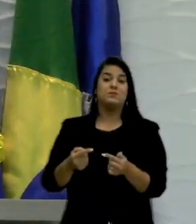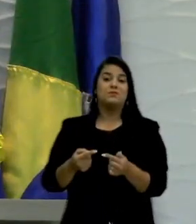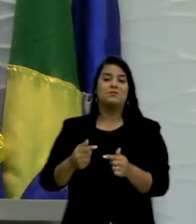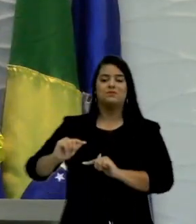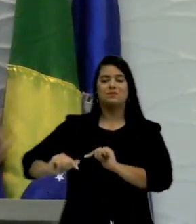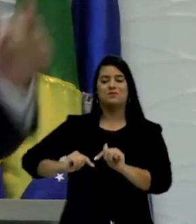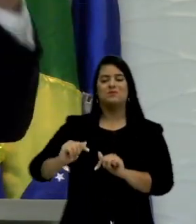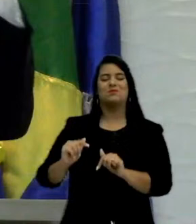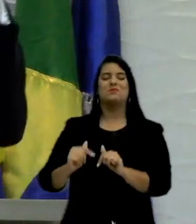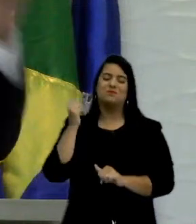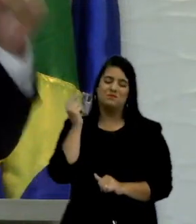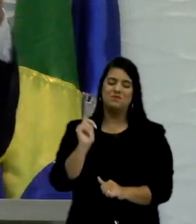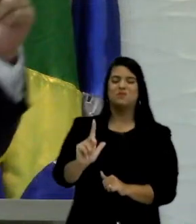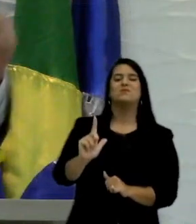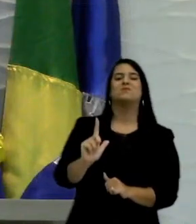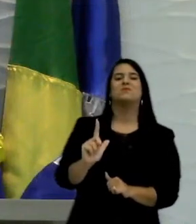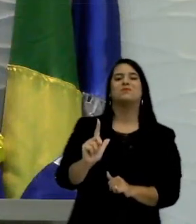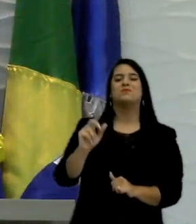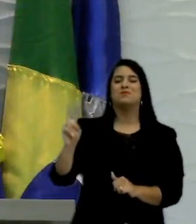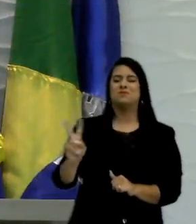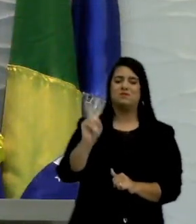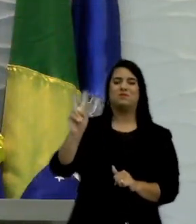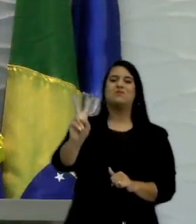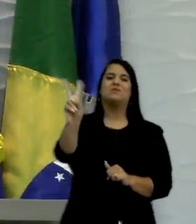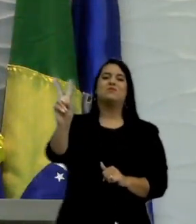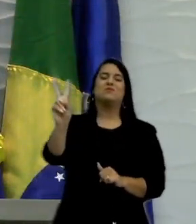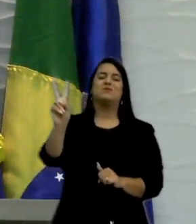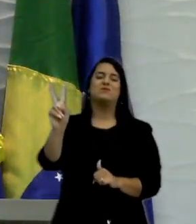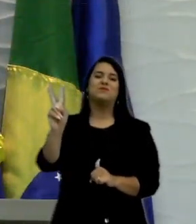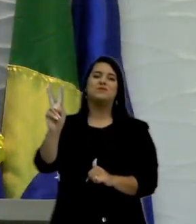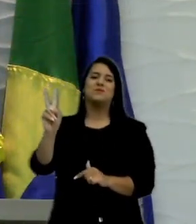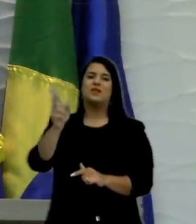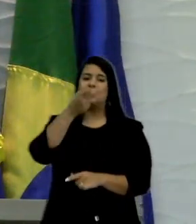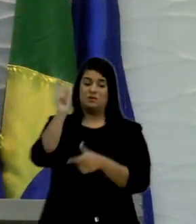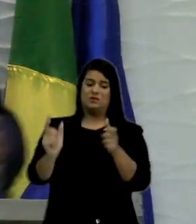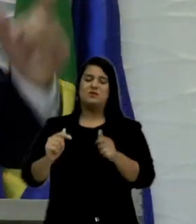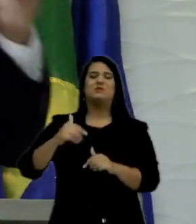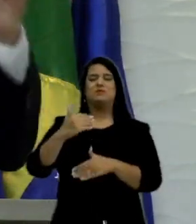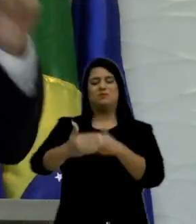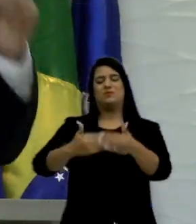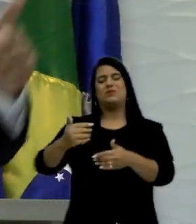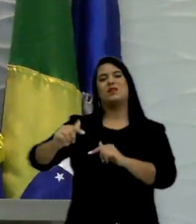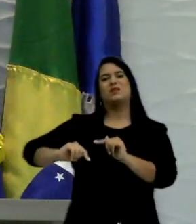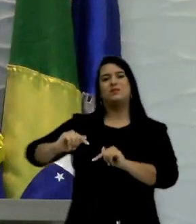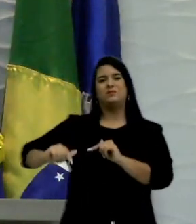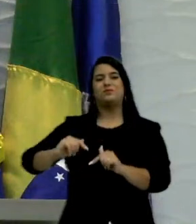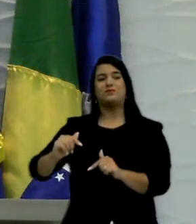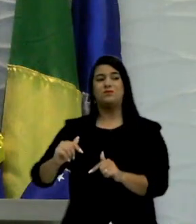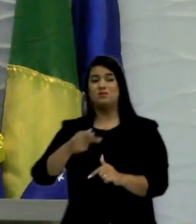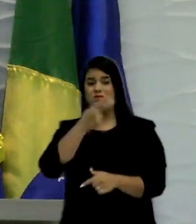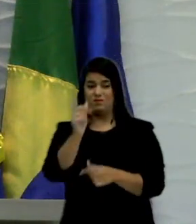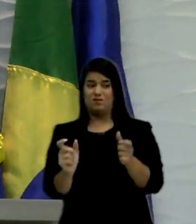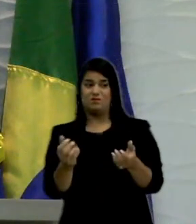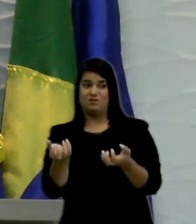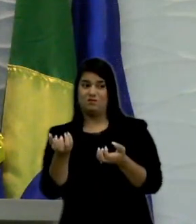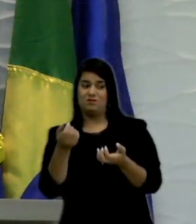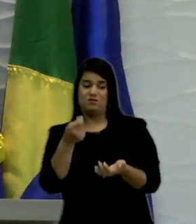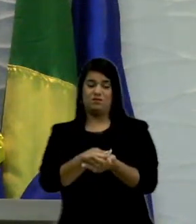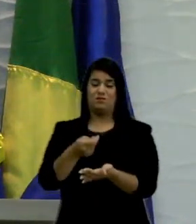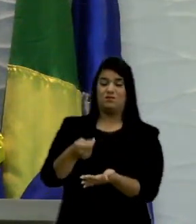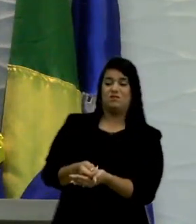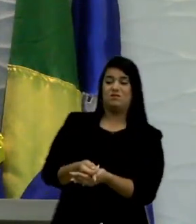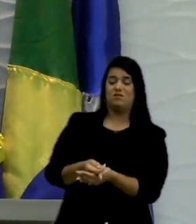vencer. Aqueles que trabalham por São Bento do Una vão ter a oportunidade de continuar trabalhando. E aqueles que querem comprar o povo, mais culpa